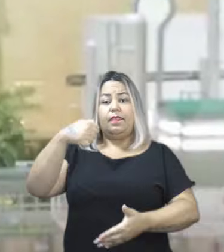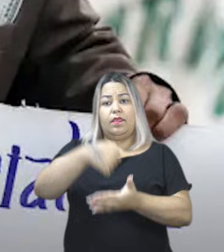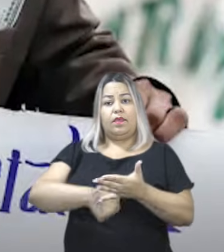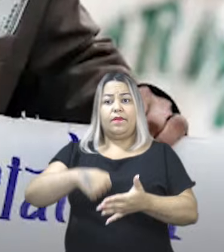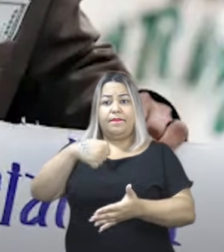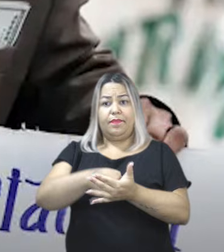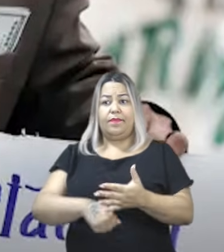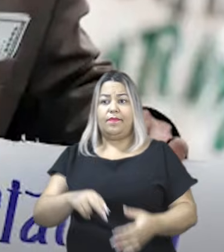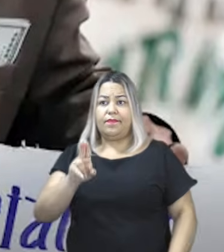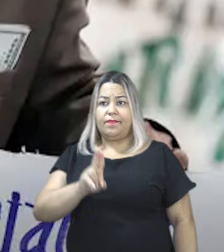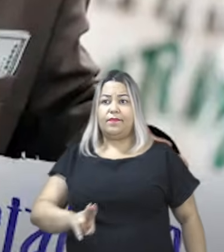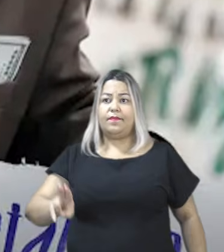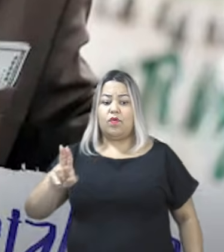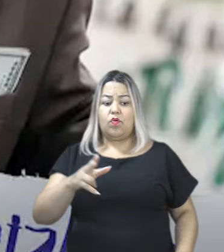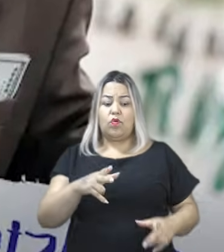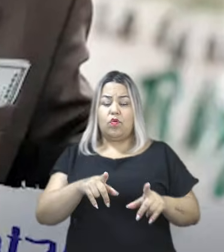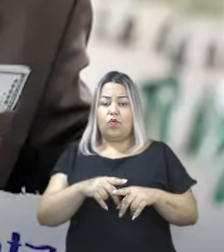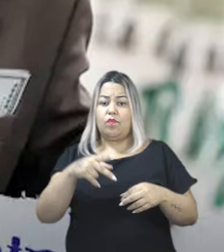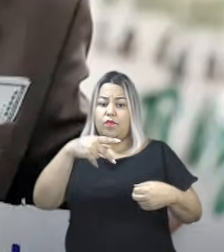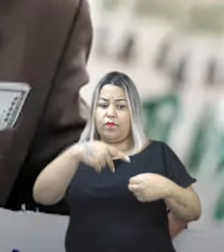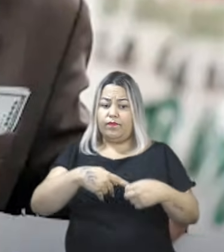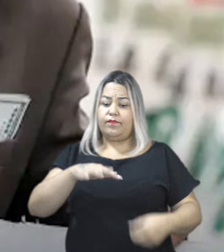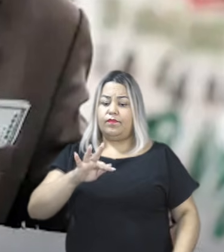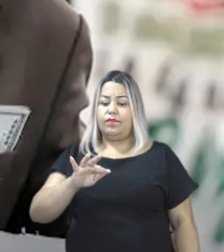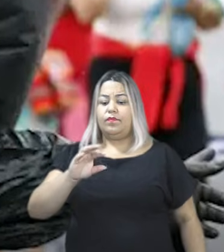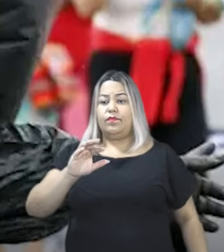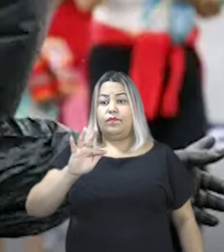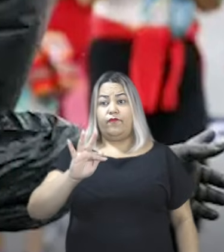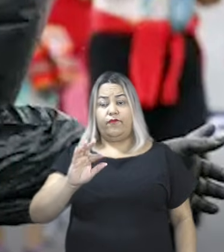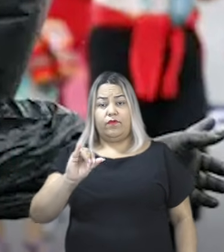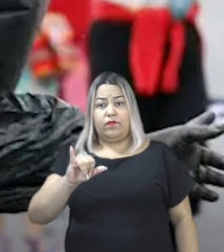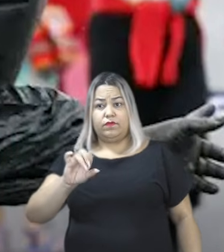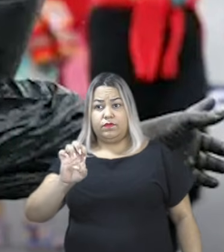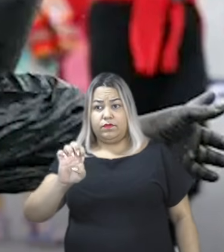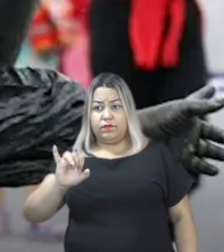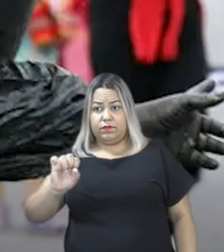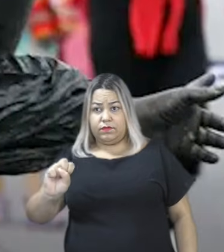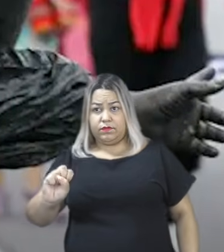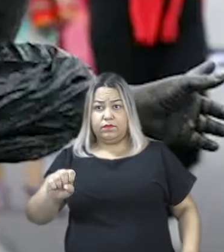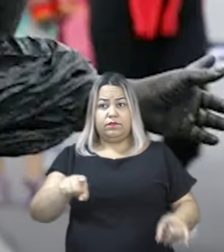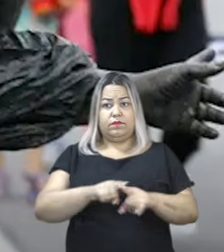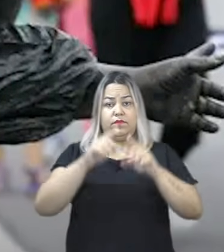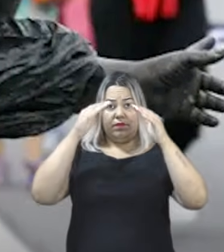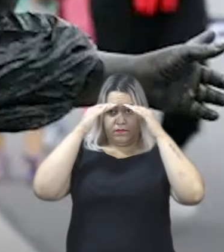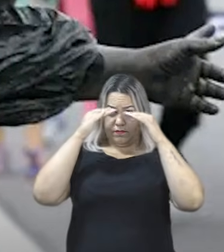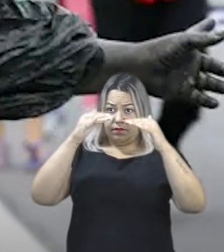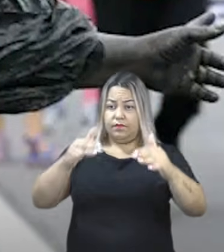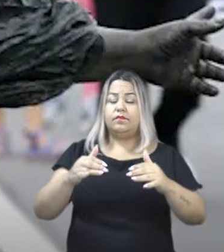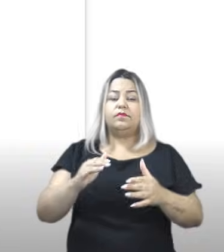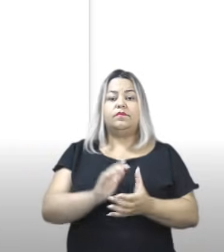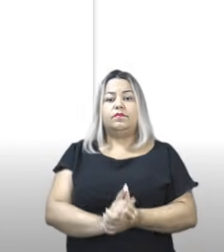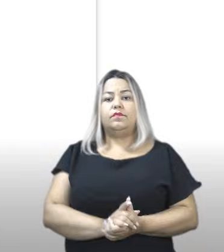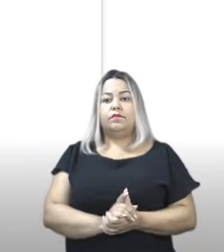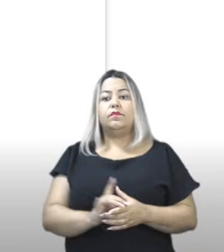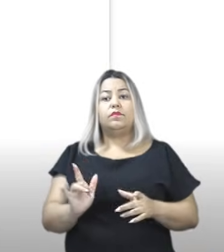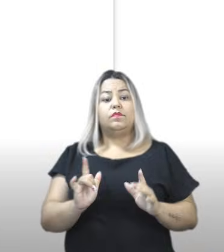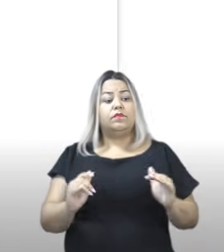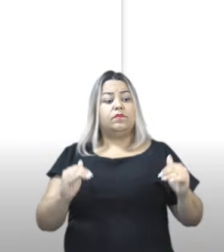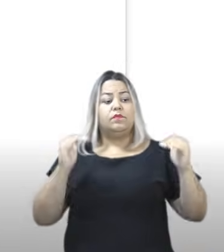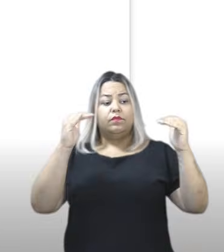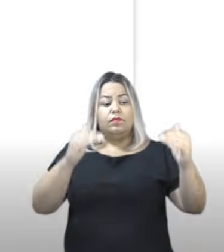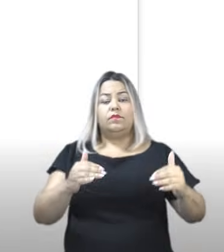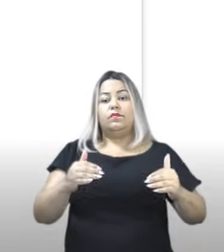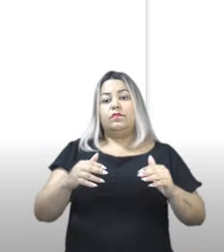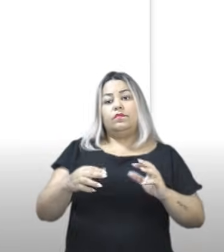combustíveis fósseis. As lideranças também reforçaram a necessidade de respeito aos maretórios, à soberania dos povos